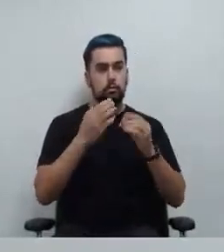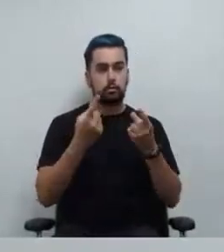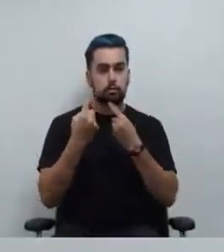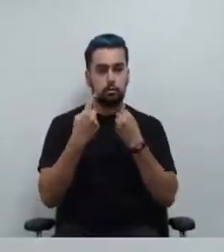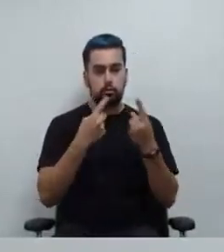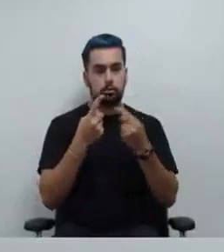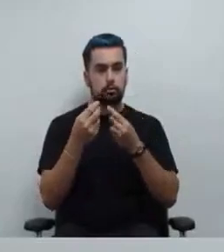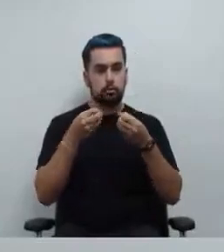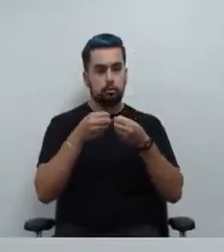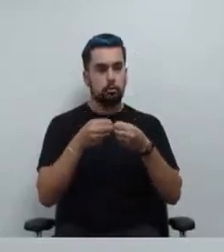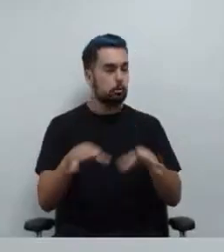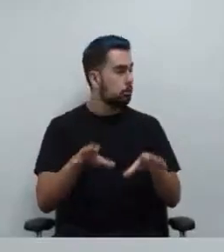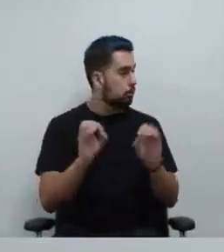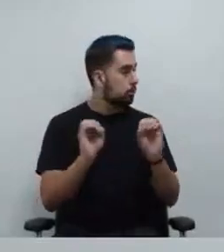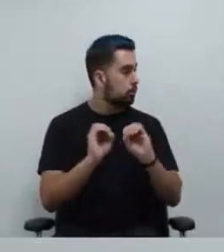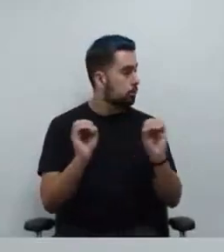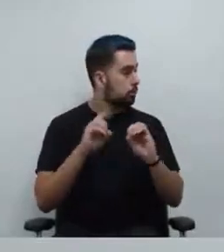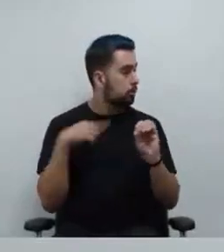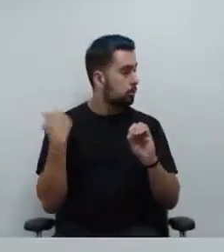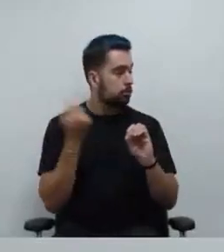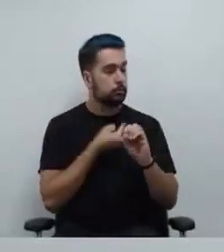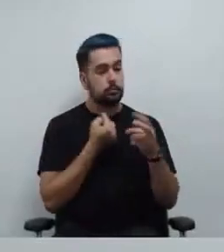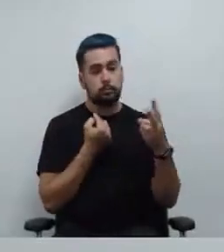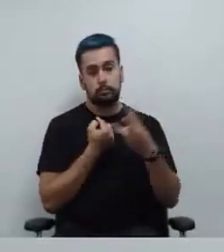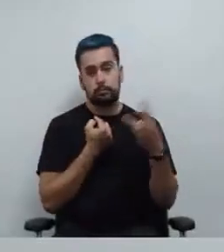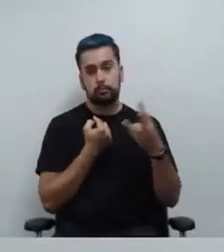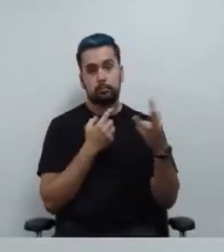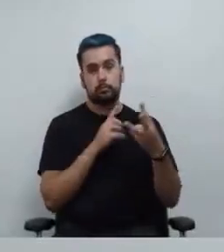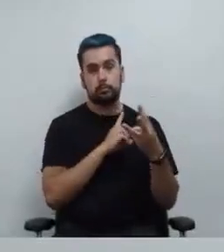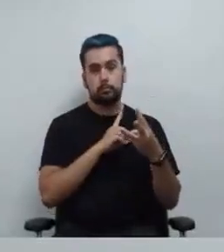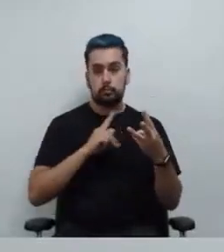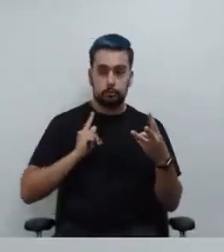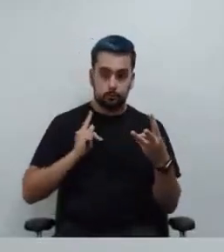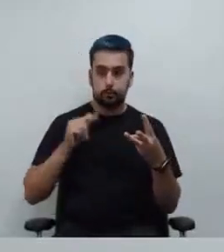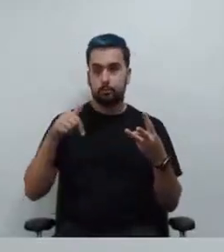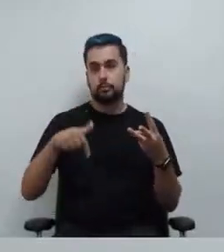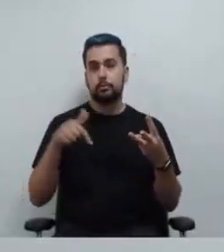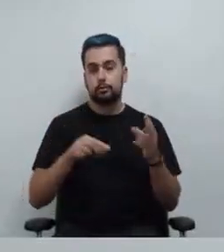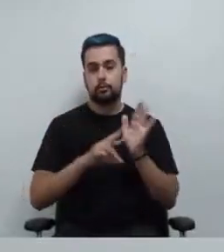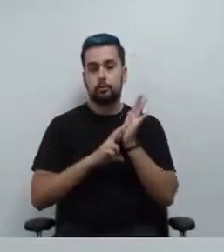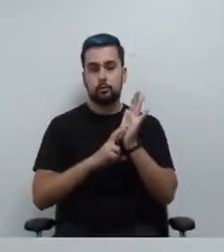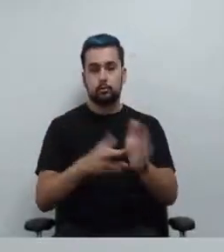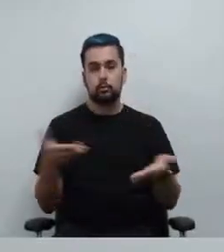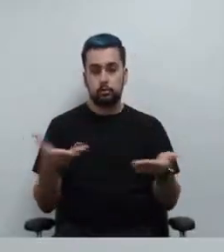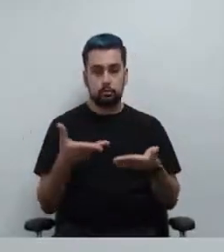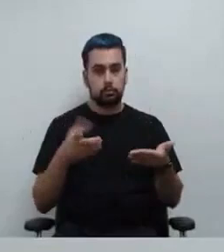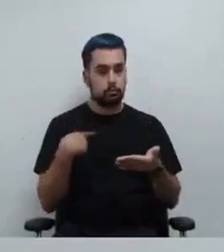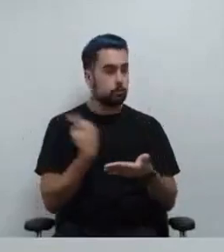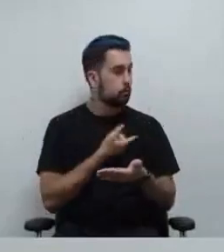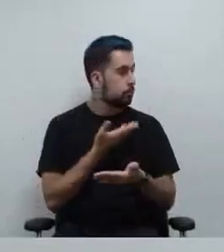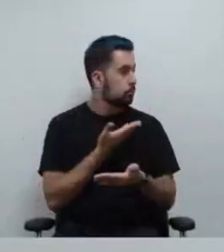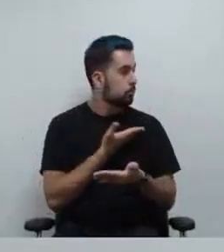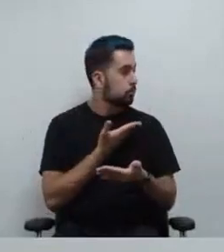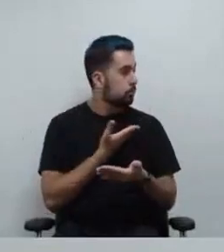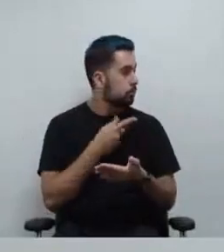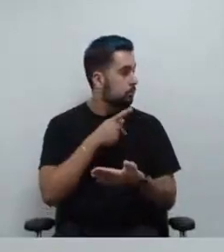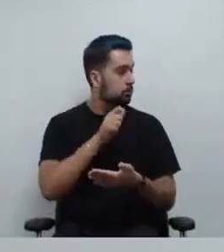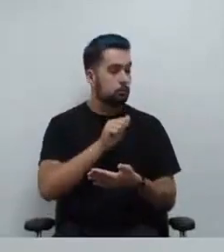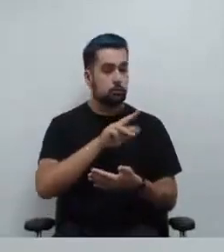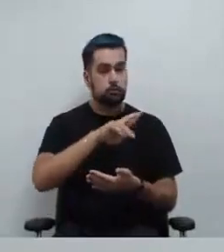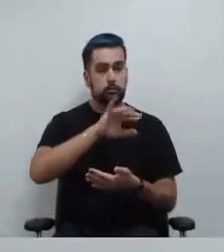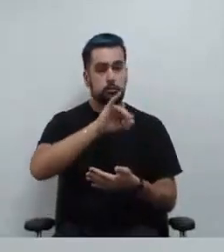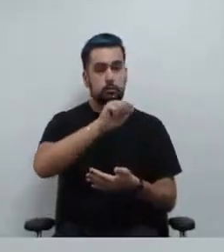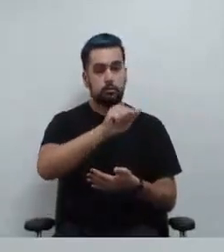né, sem prejuízo, evidentemente, da nossa terceira Subdefensoria Pública Geral, aqui representada hoje pela nossa colega Patrícia. E, por